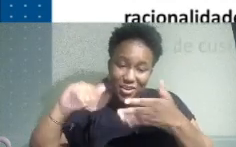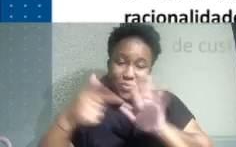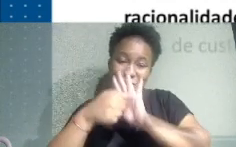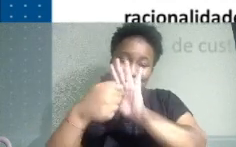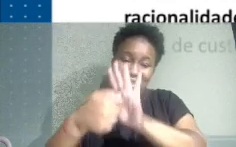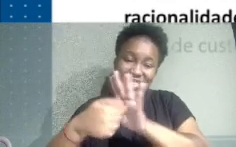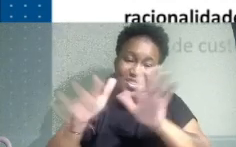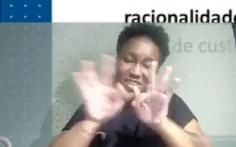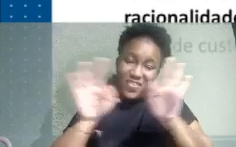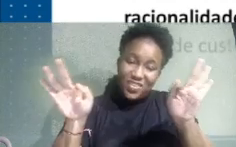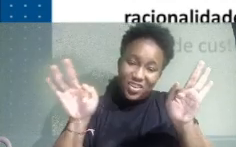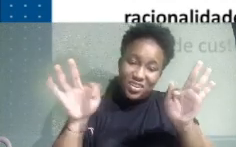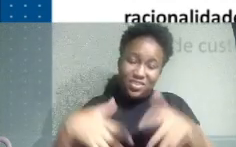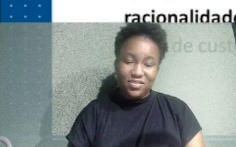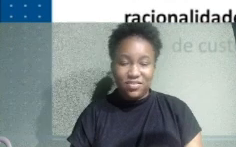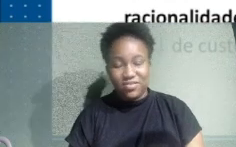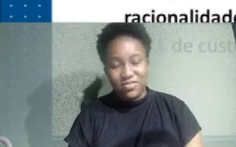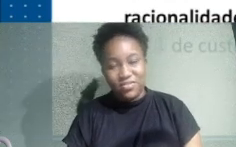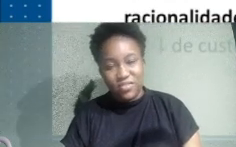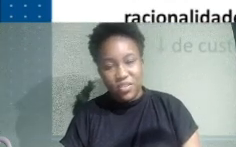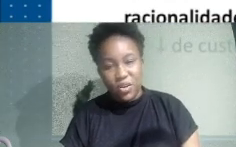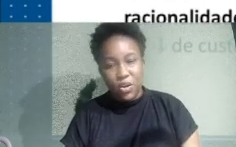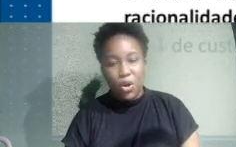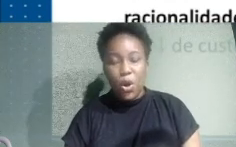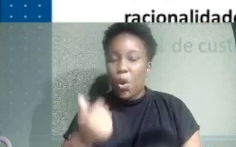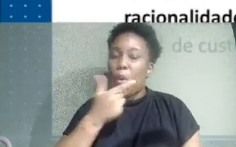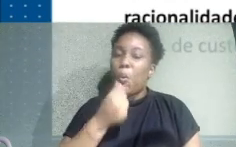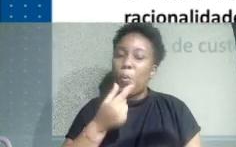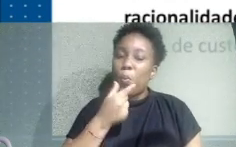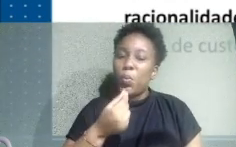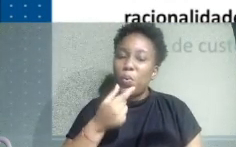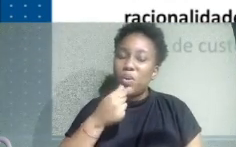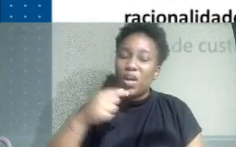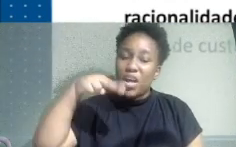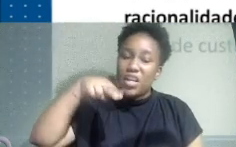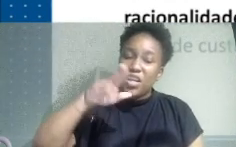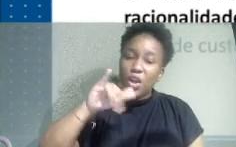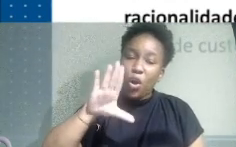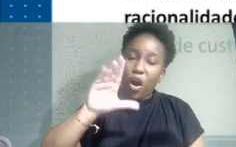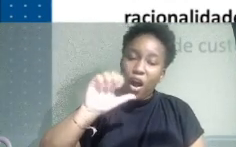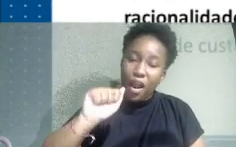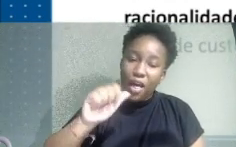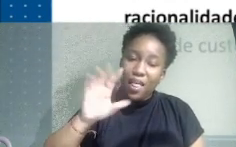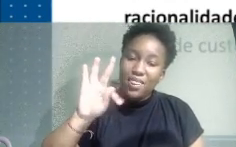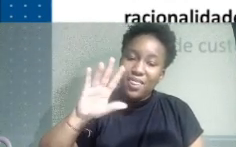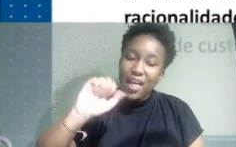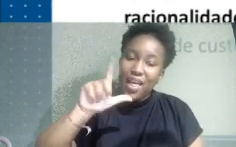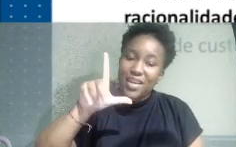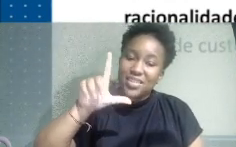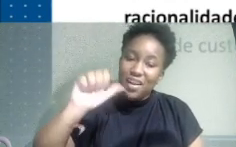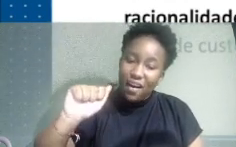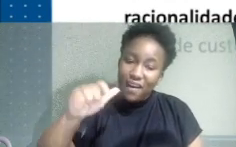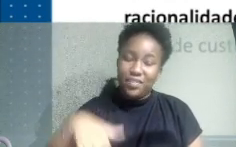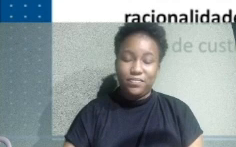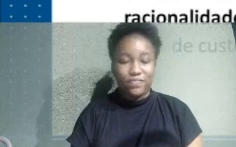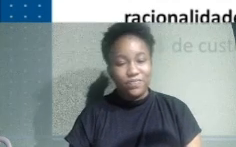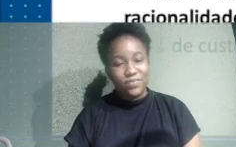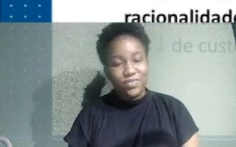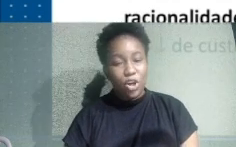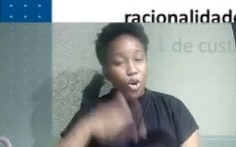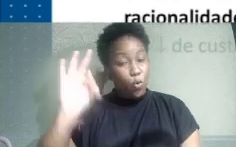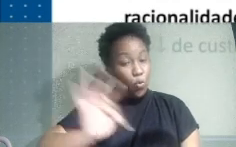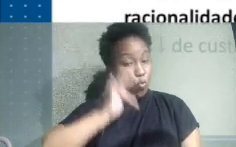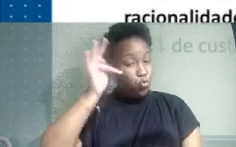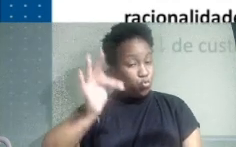frase. Quem disse essa frase foi o Nikola Tesla, mas já eu vou ler ela para vocês. Ó. Então, lembrando, futuro